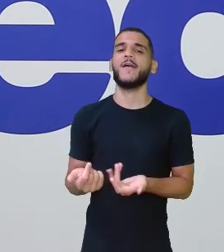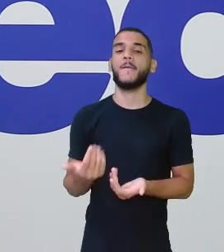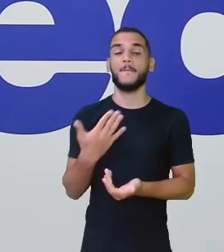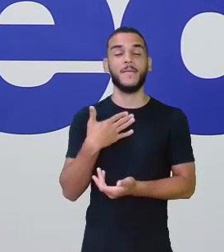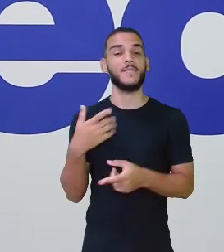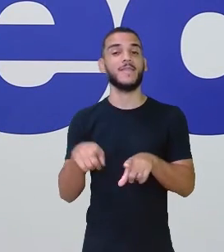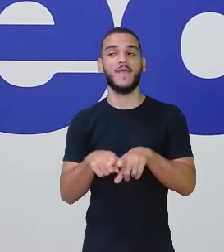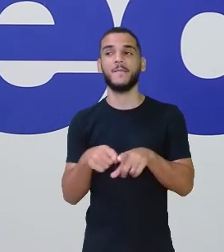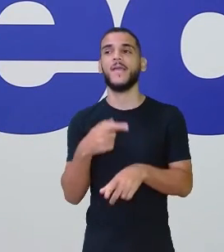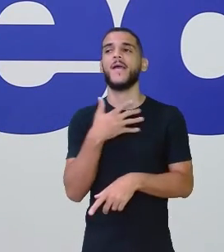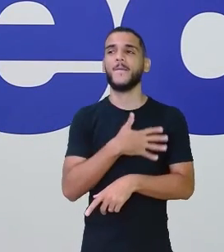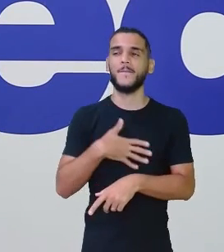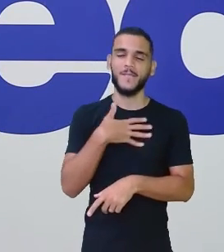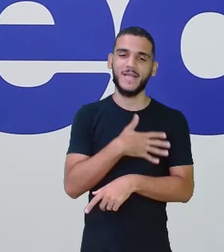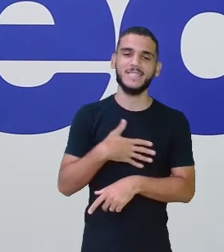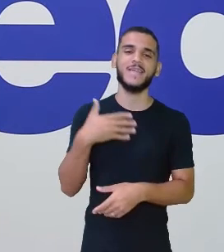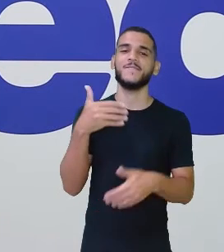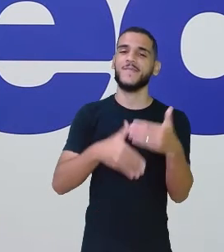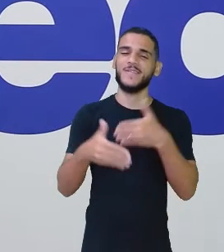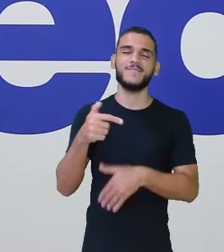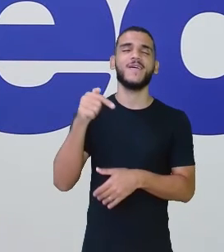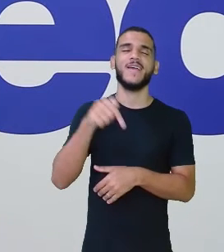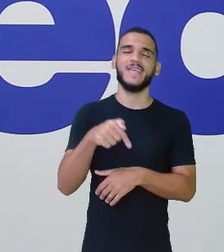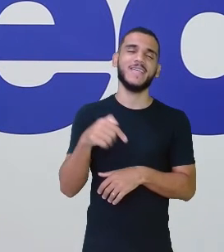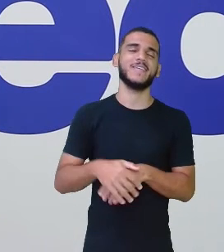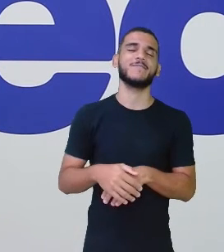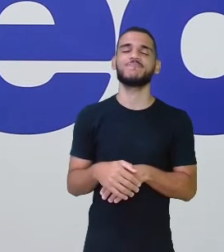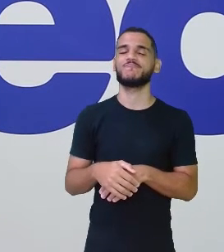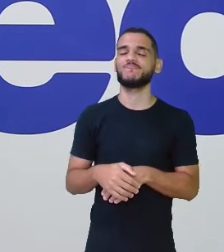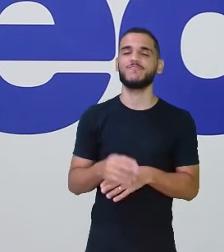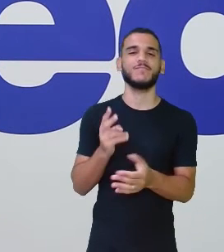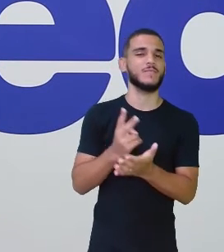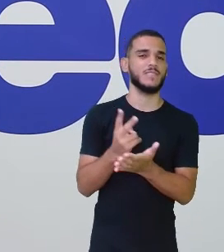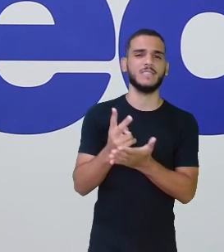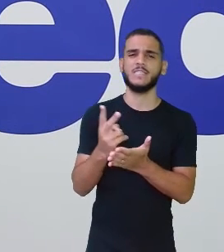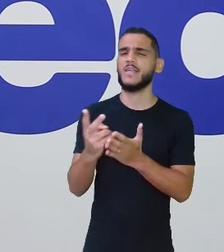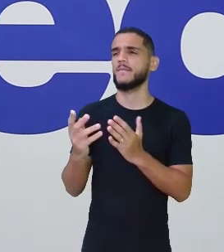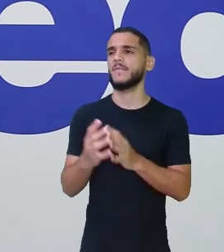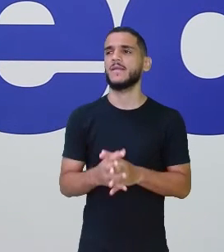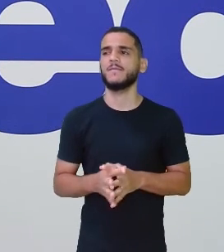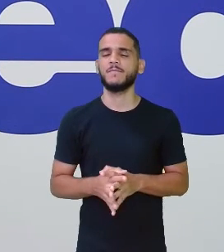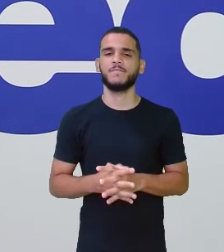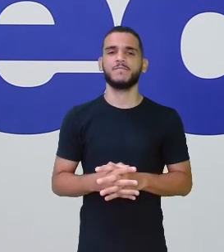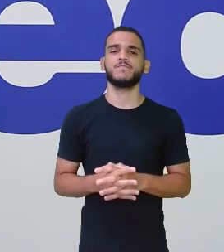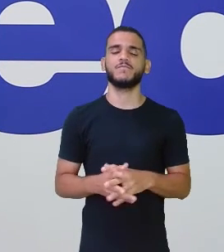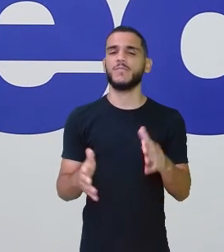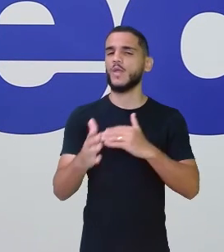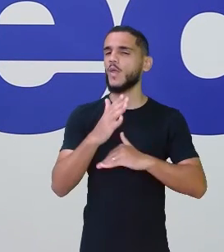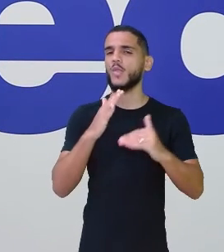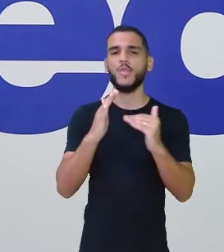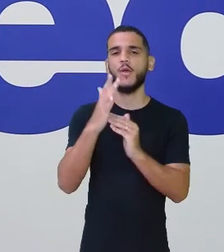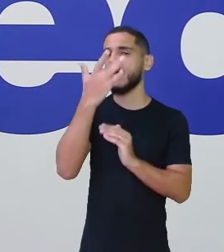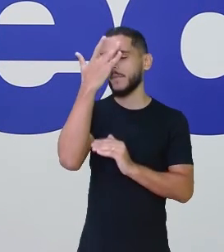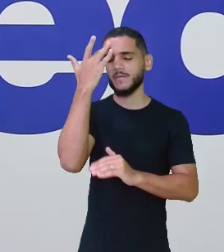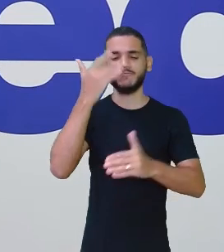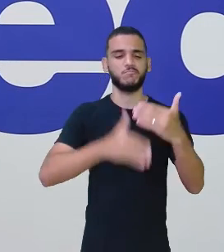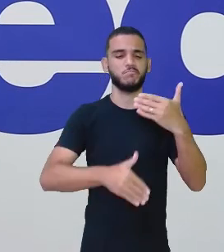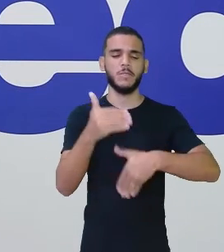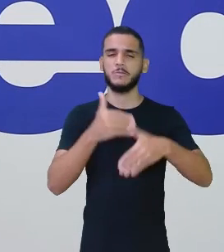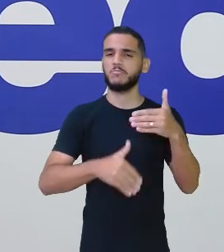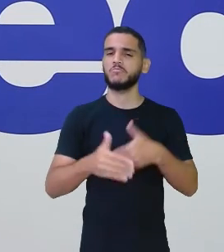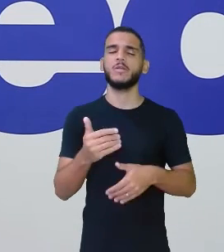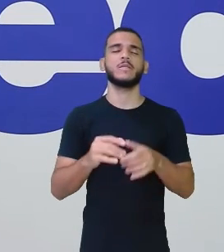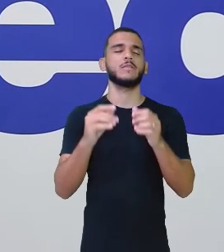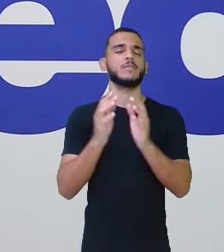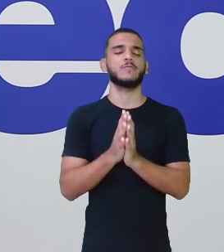eles estavam aqui, eles e elas estavam aqui participando o tempo inteiro. A Luan, Maria, a Tayla também estava por aqui com a